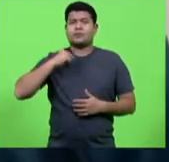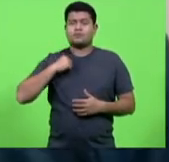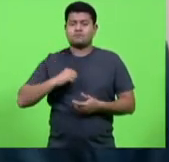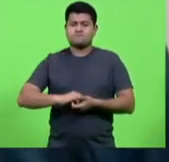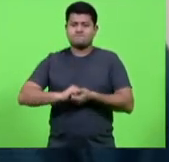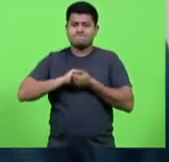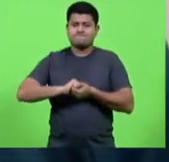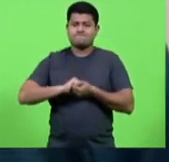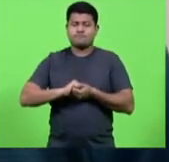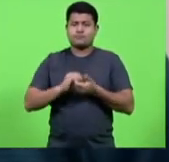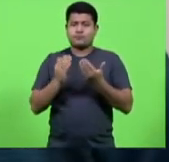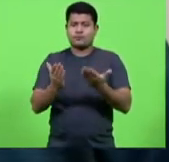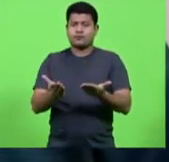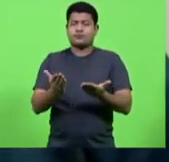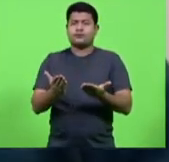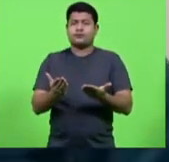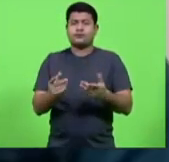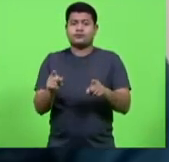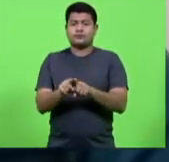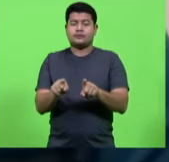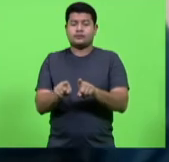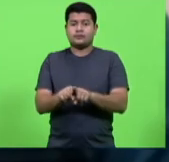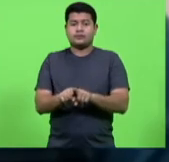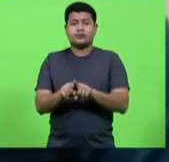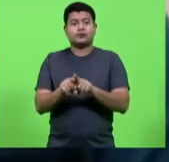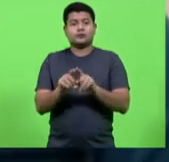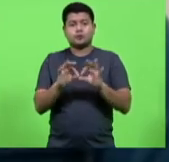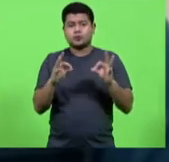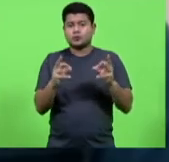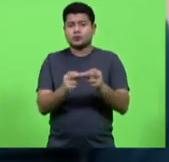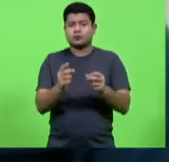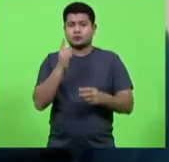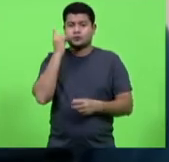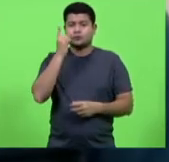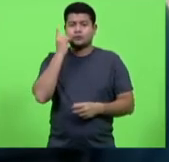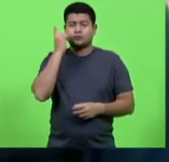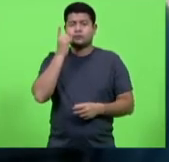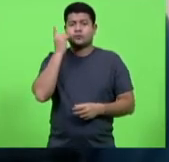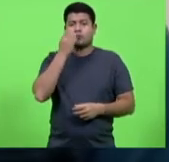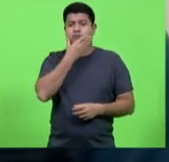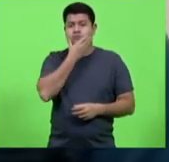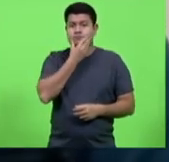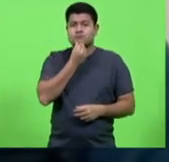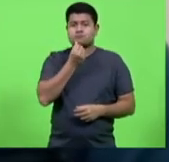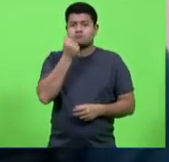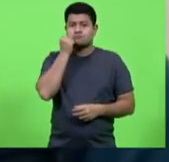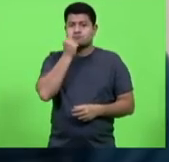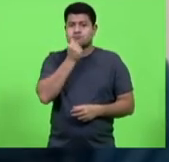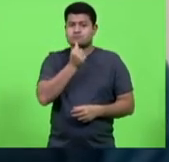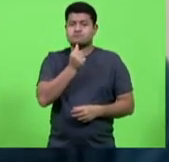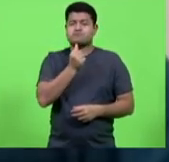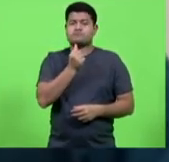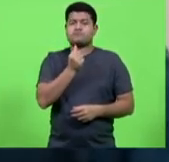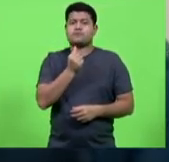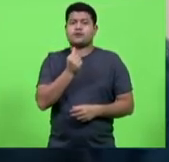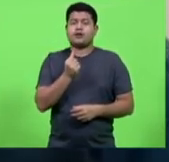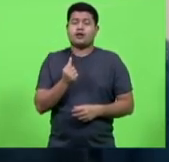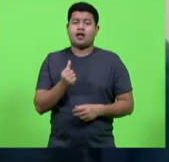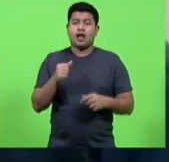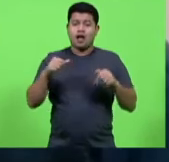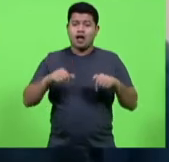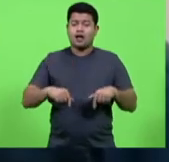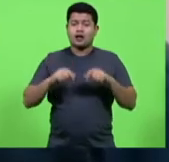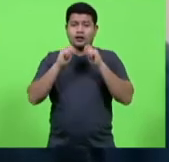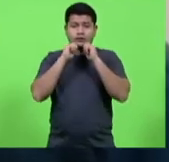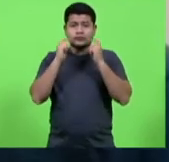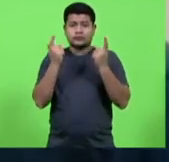Saúdo Vossa Excelência, assim como todos os deputados e deputadas de nossa casa e